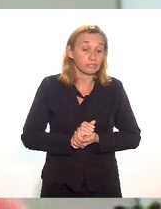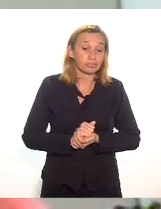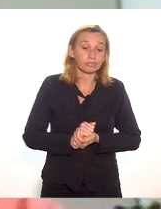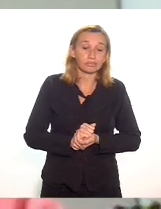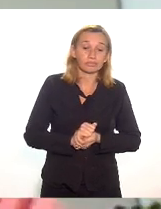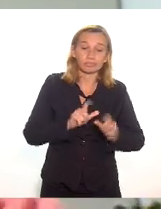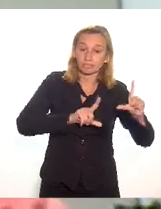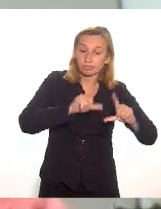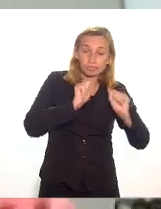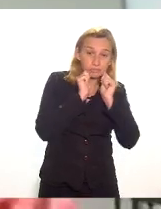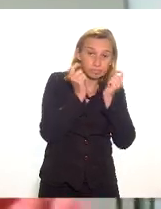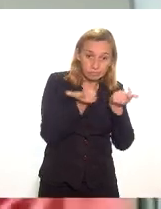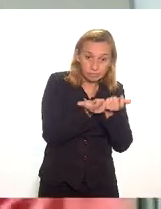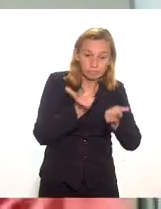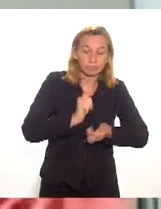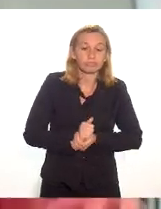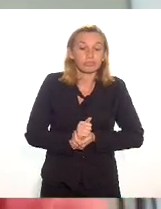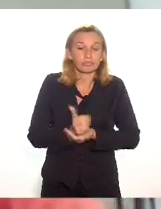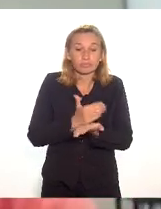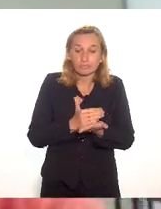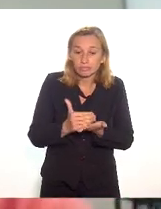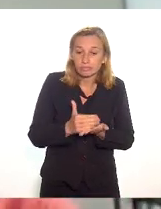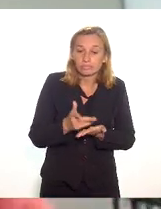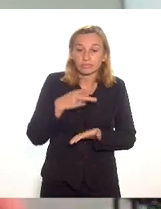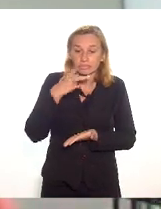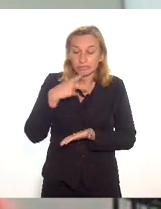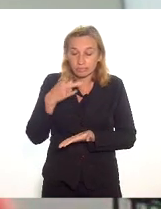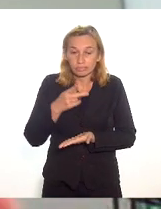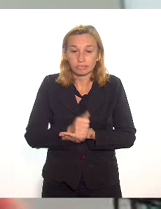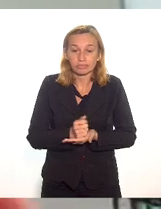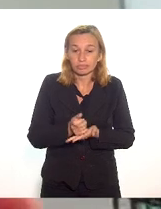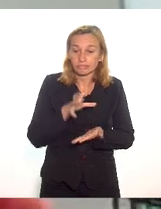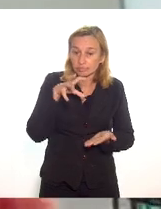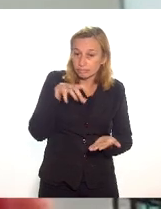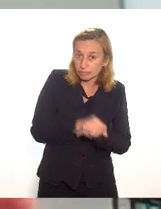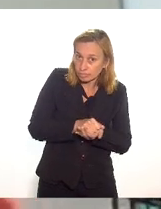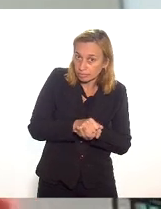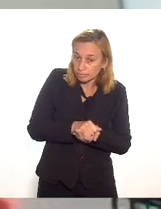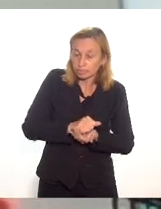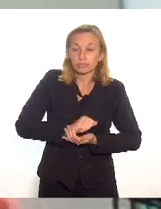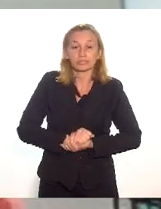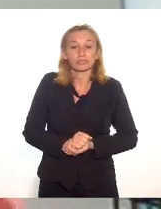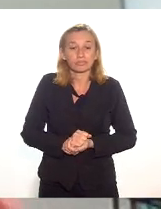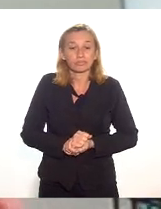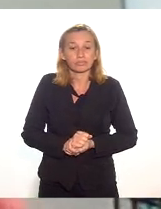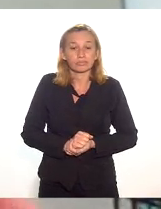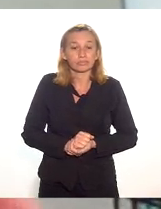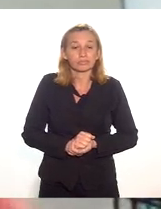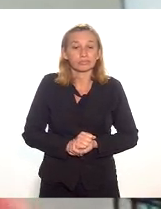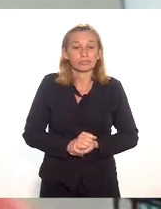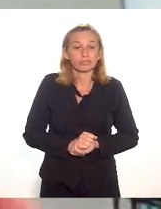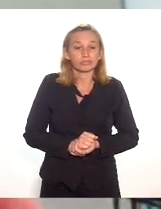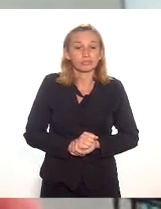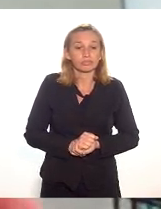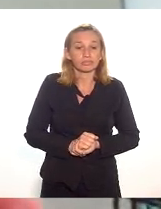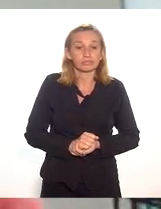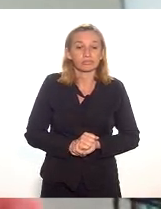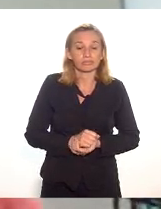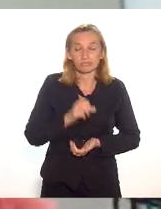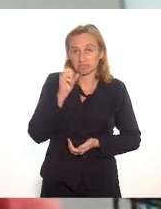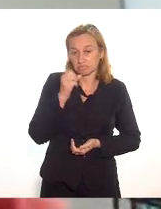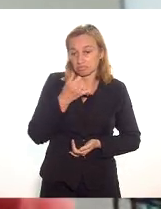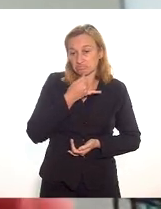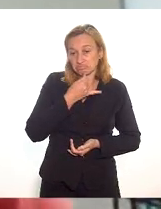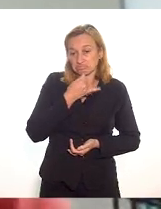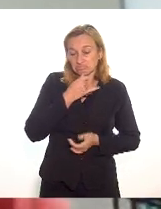pela TV Alerj. Eu começo essa fala registrando a minha grande indignação com o